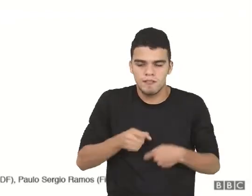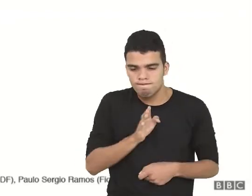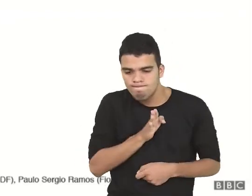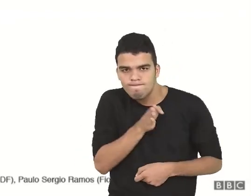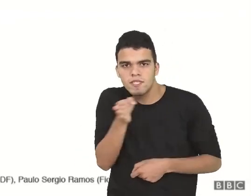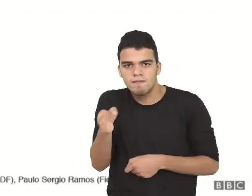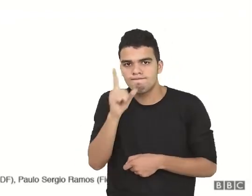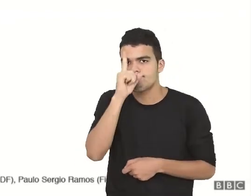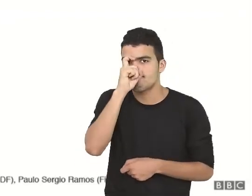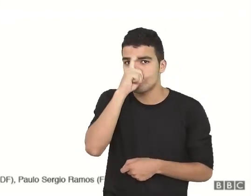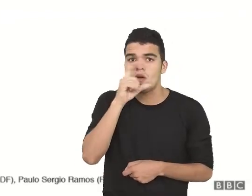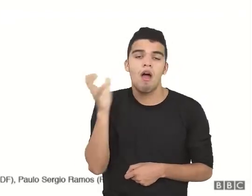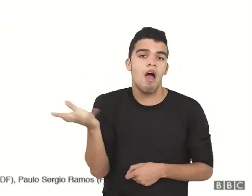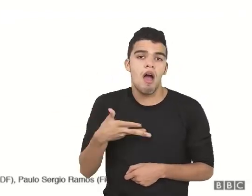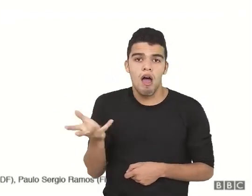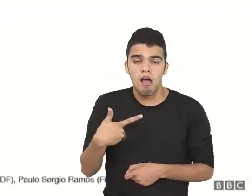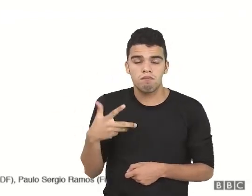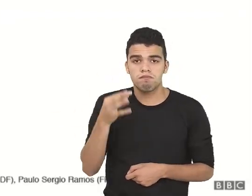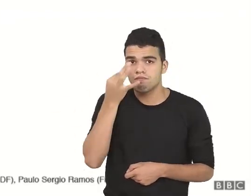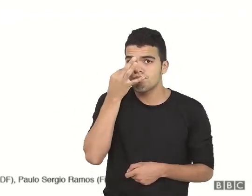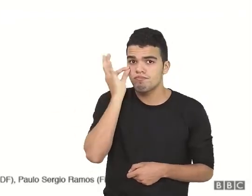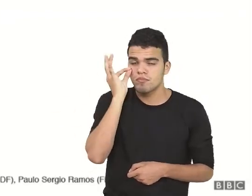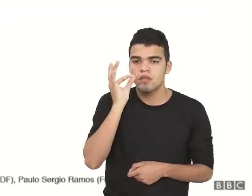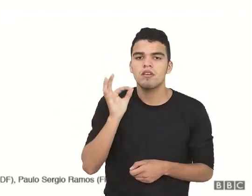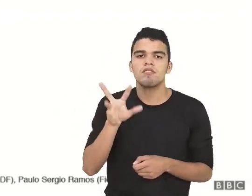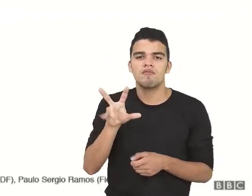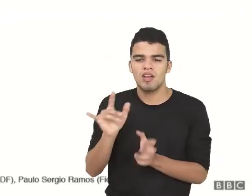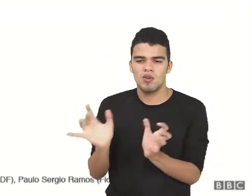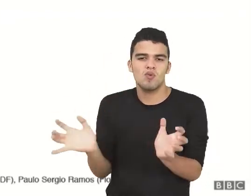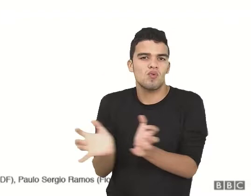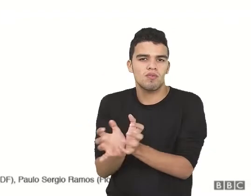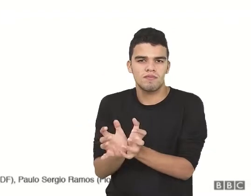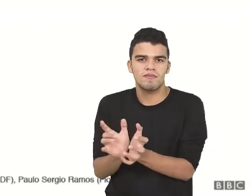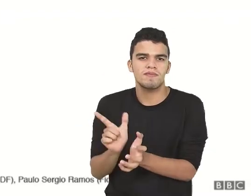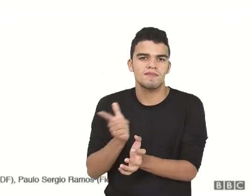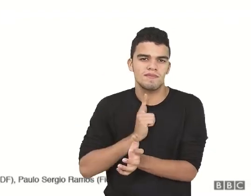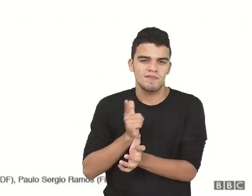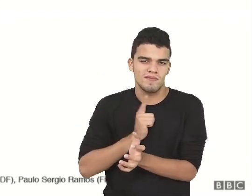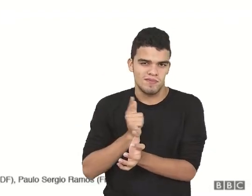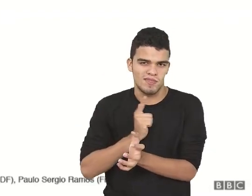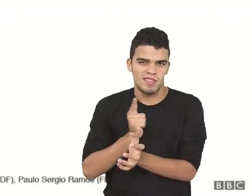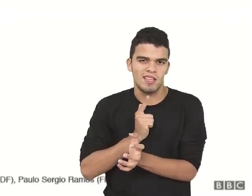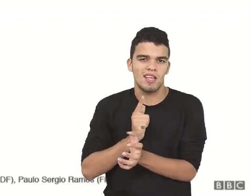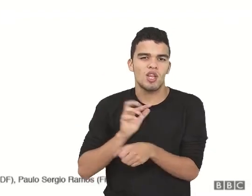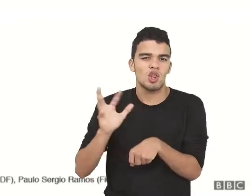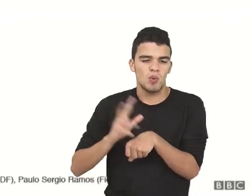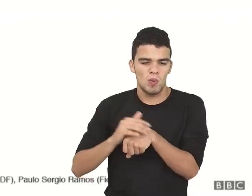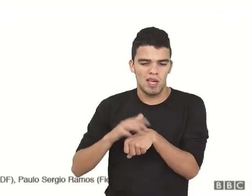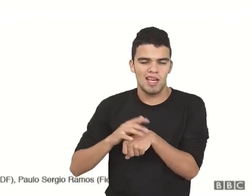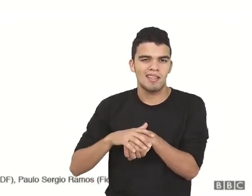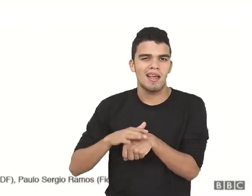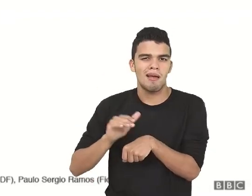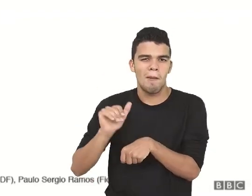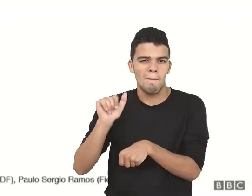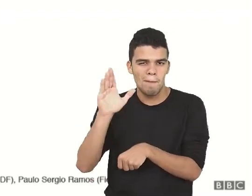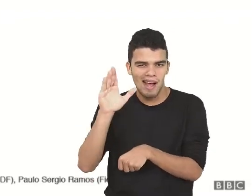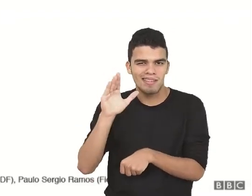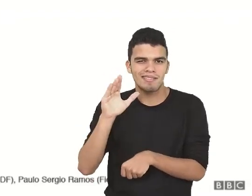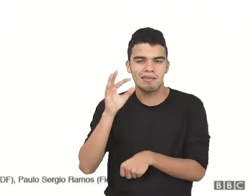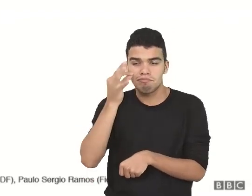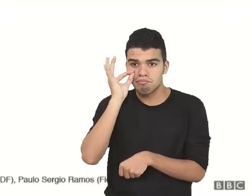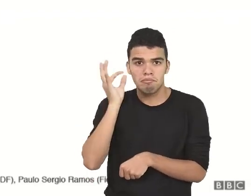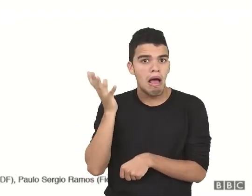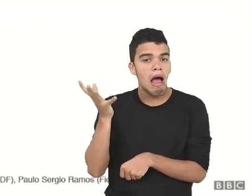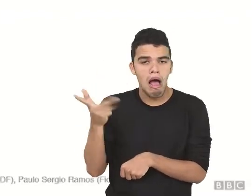eu falei para vocês, que são pessoas que desenvolvem essa doença de forma um pouquinho mais da forma mais